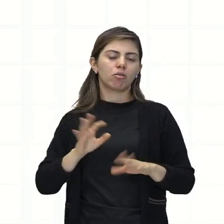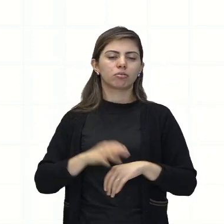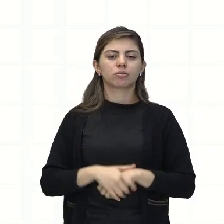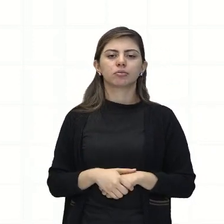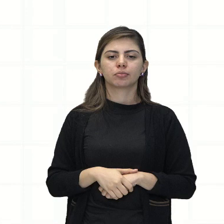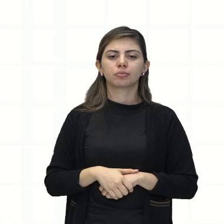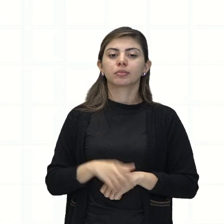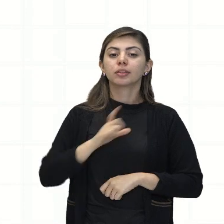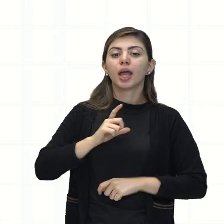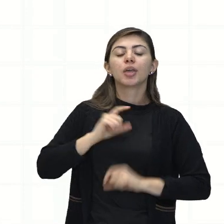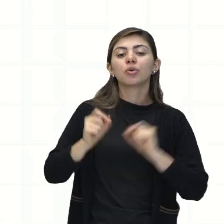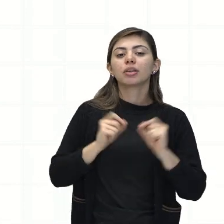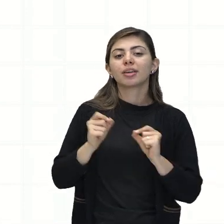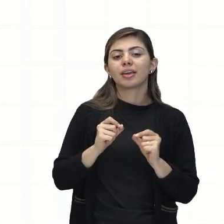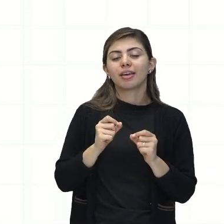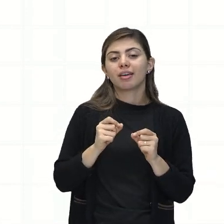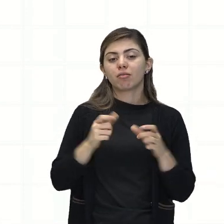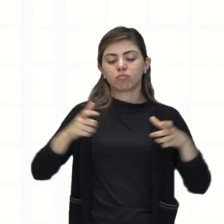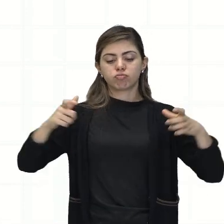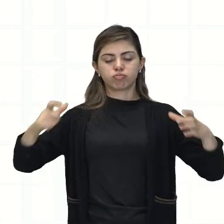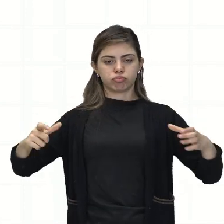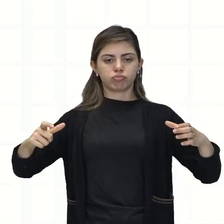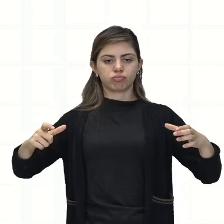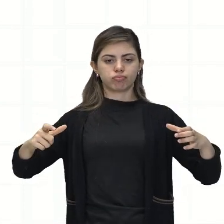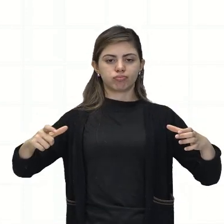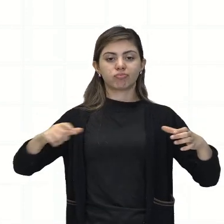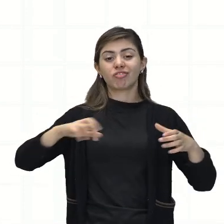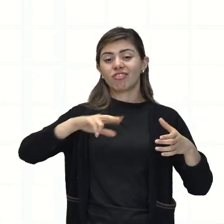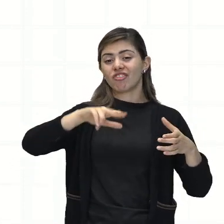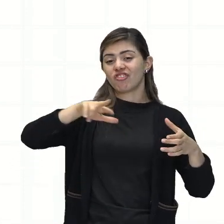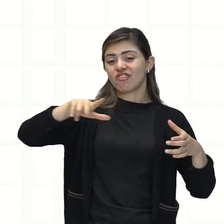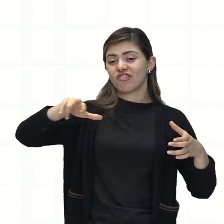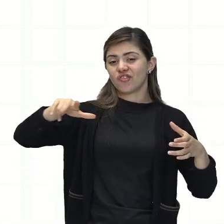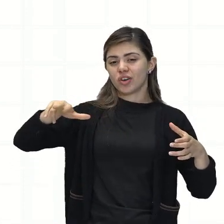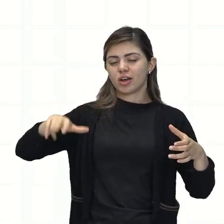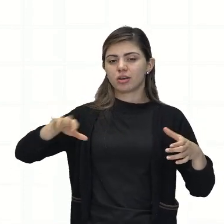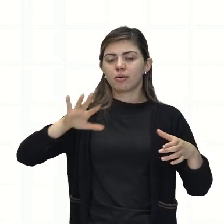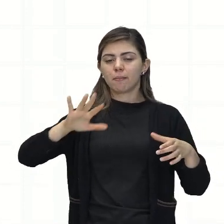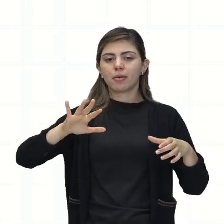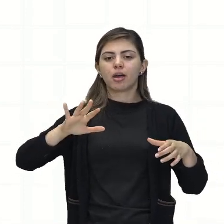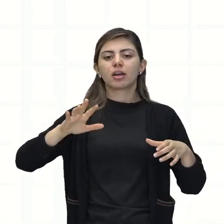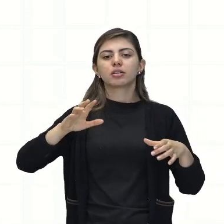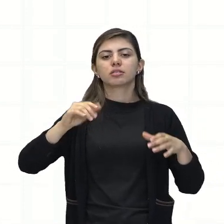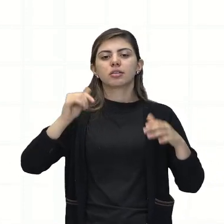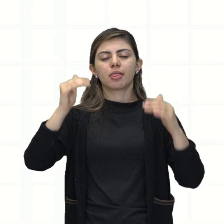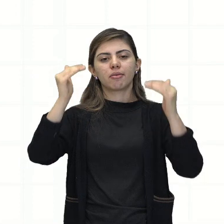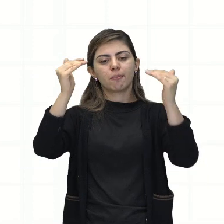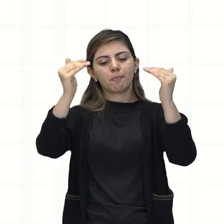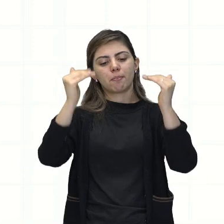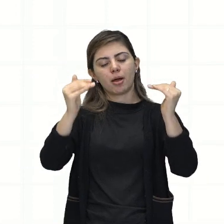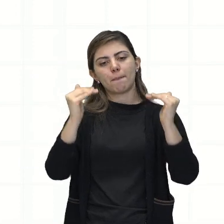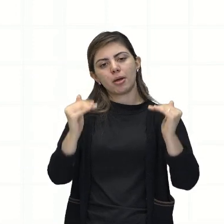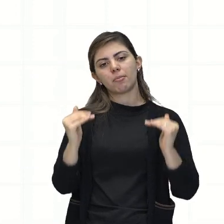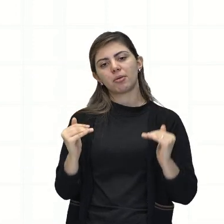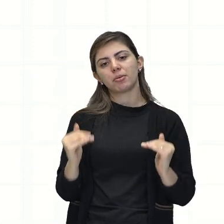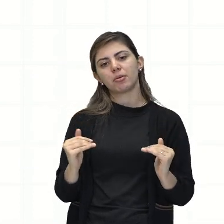Há uma diversidade muito maior, mas conforme eu vou descendo a categoria